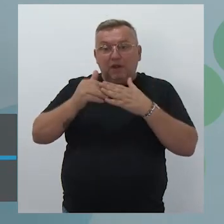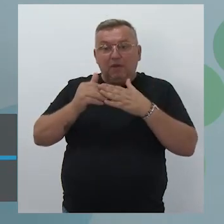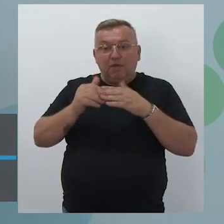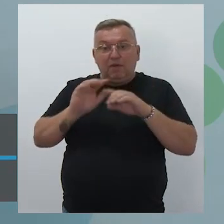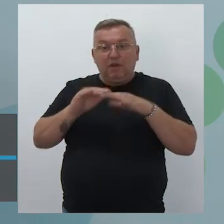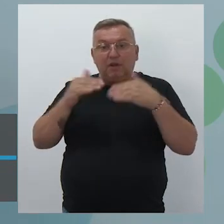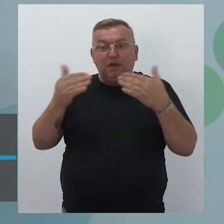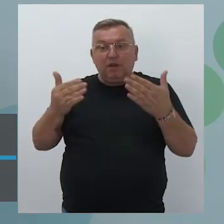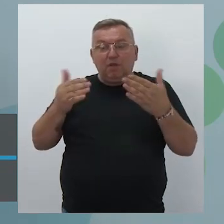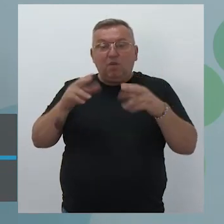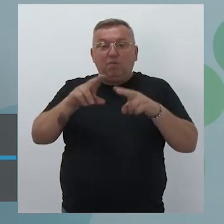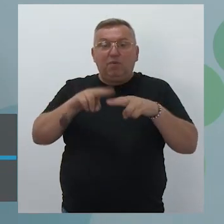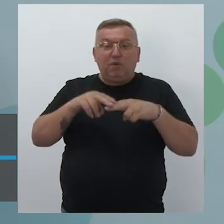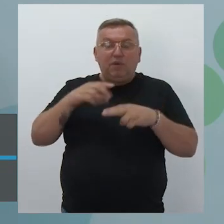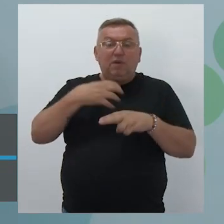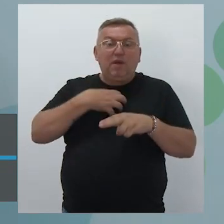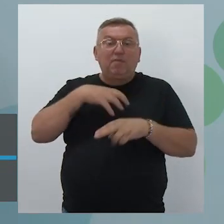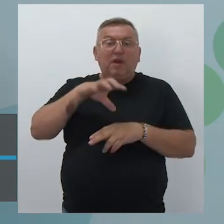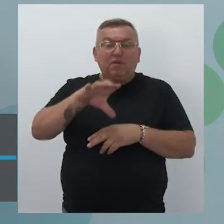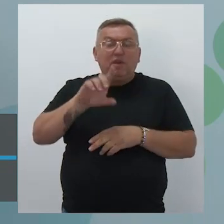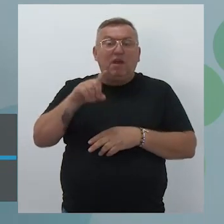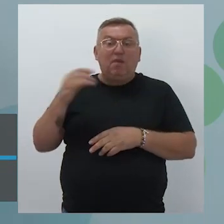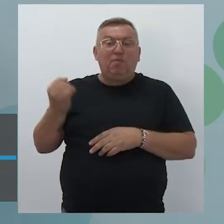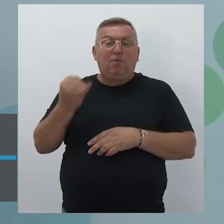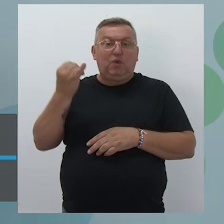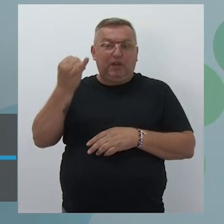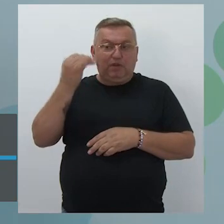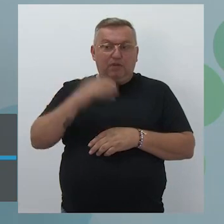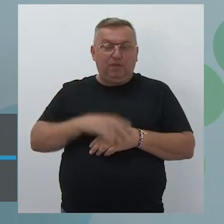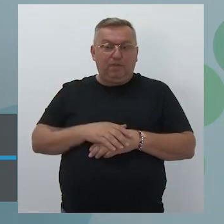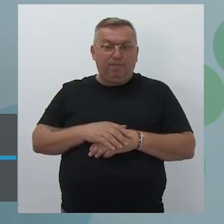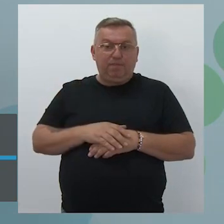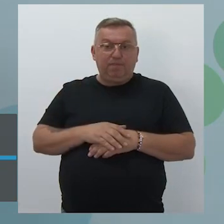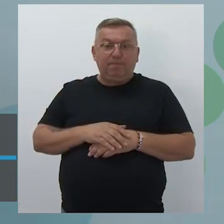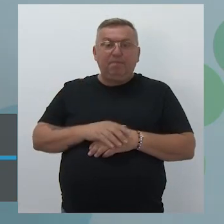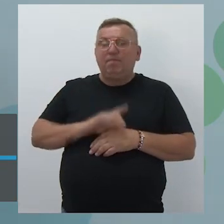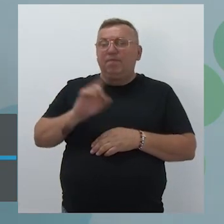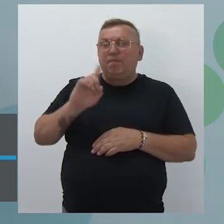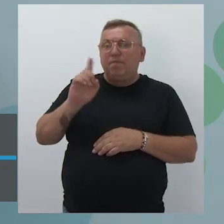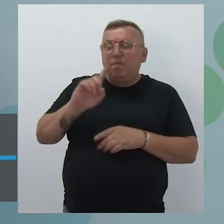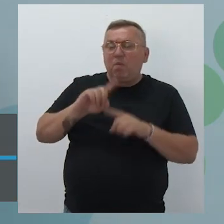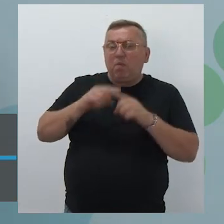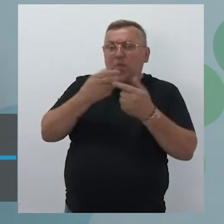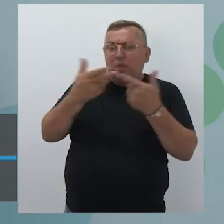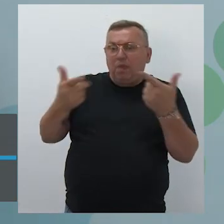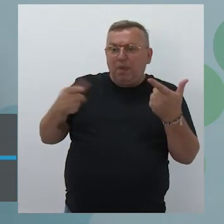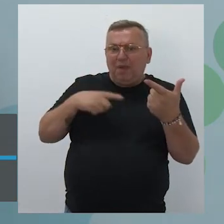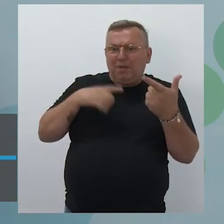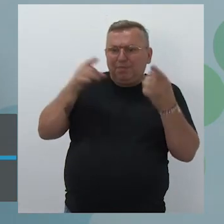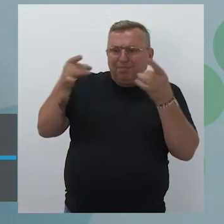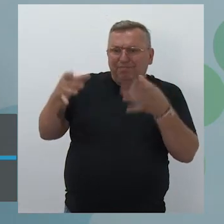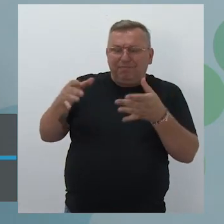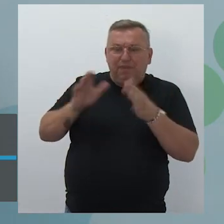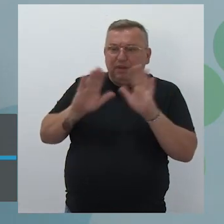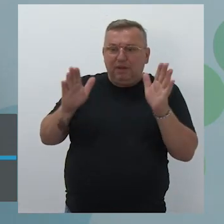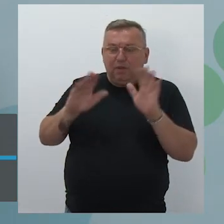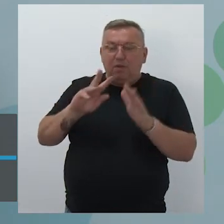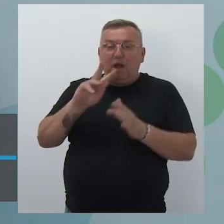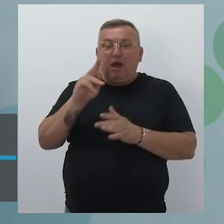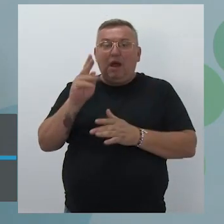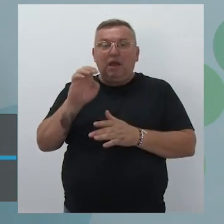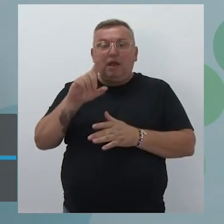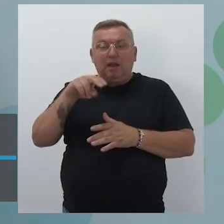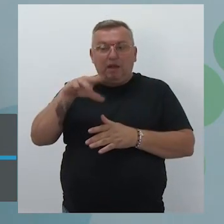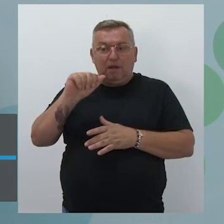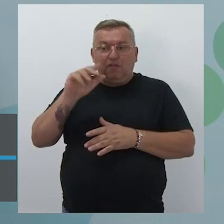Então, por isso que a empatia ela é tão importante. Não que os componentes deixaram de existir, a Helena já